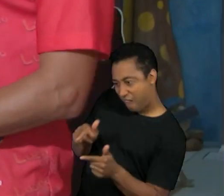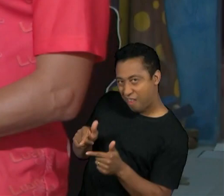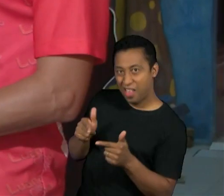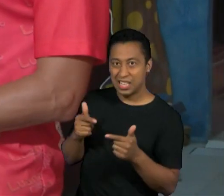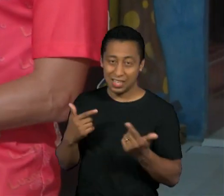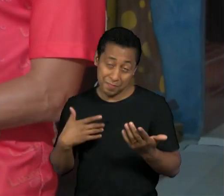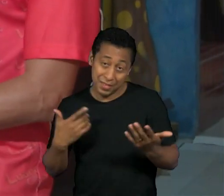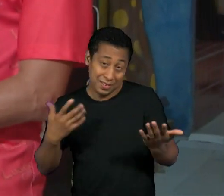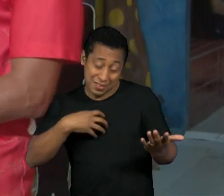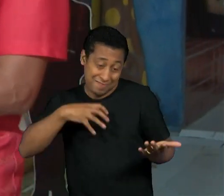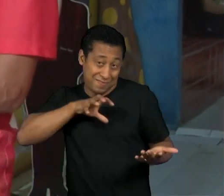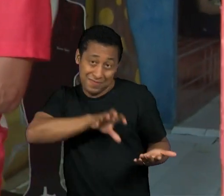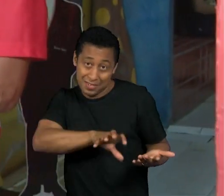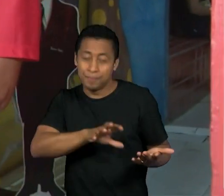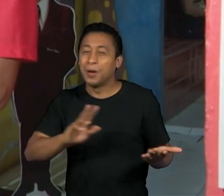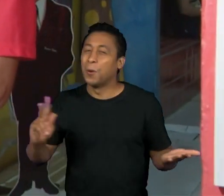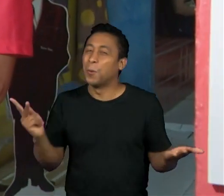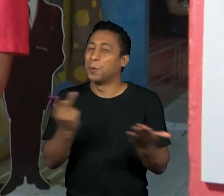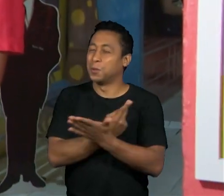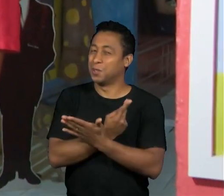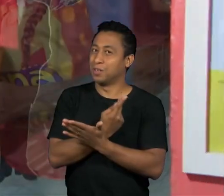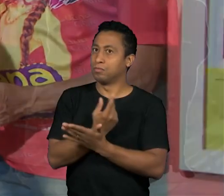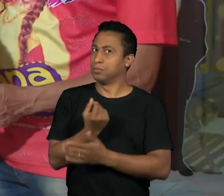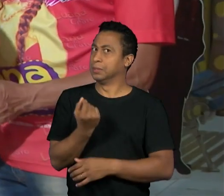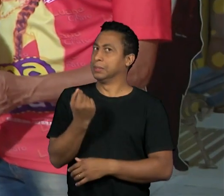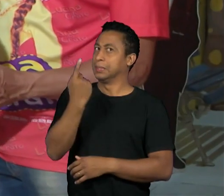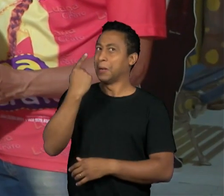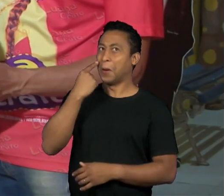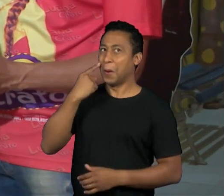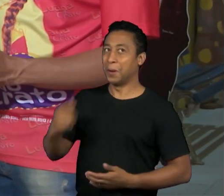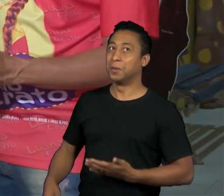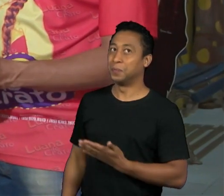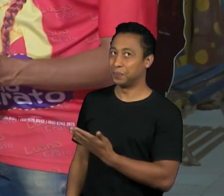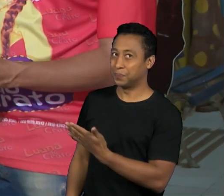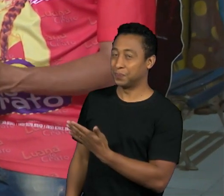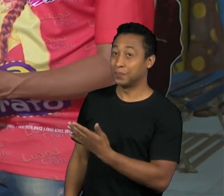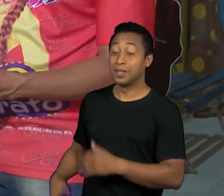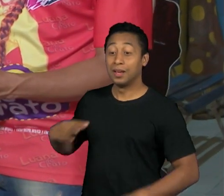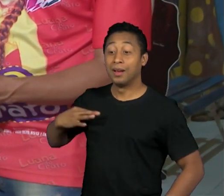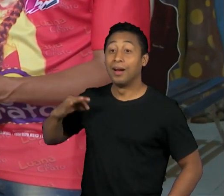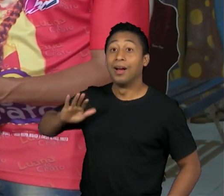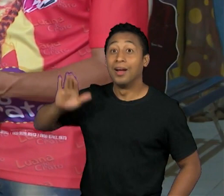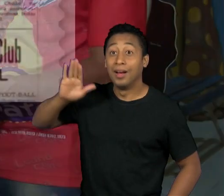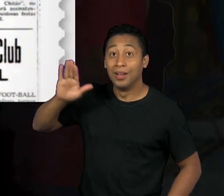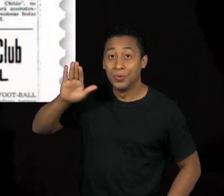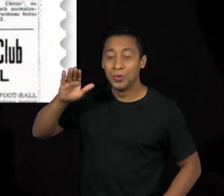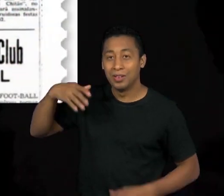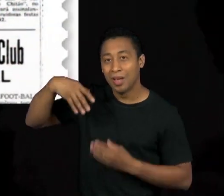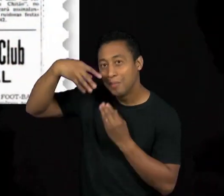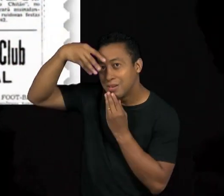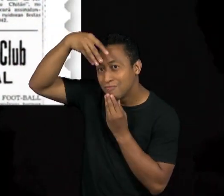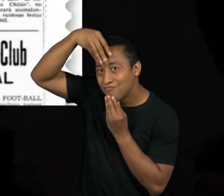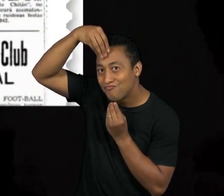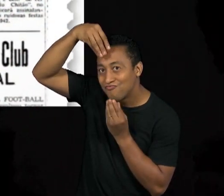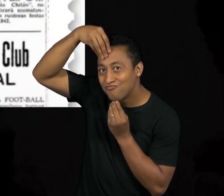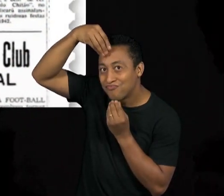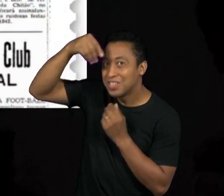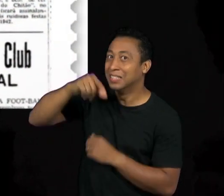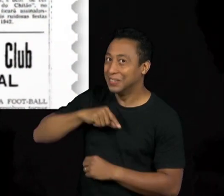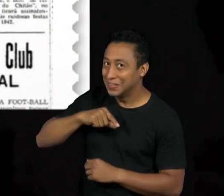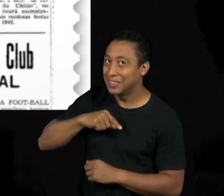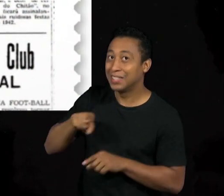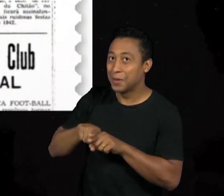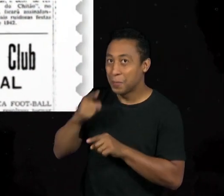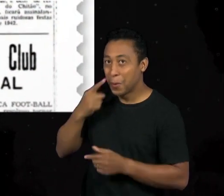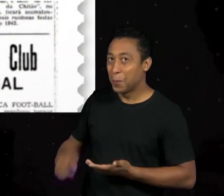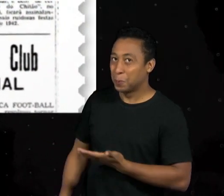outros fatos pitorescos que aconteceram aqui no Ceará, como a candidatura de um bode a vereador, o bode ioiô, a vaia ao sol, que também